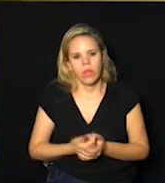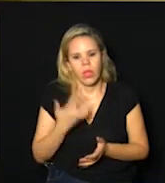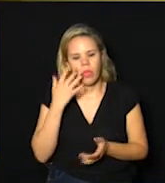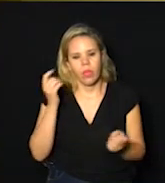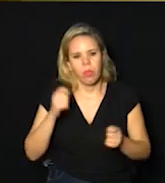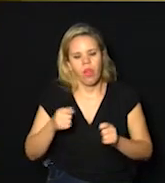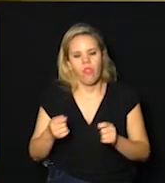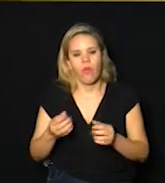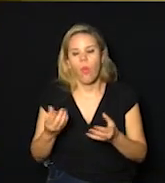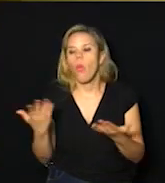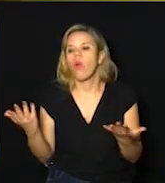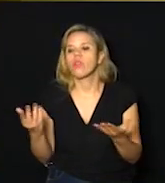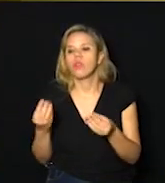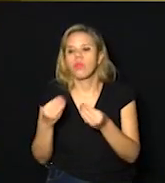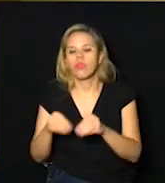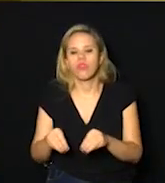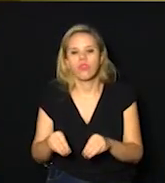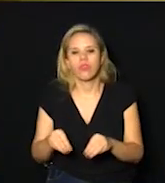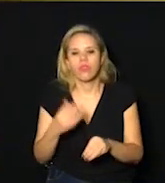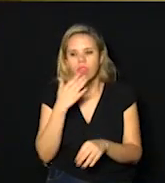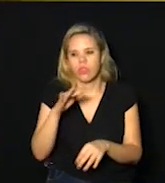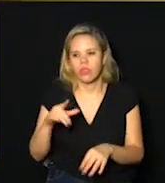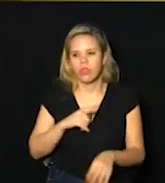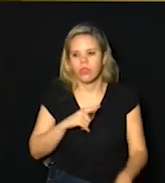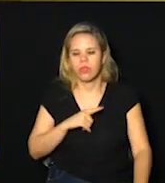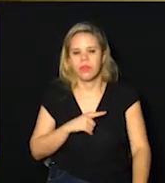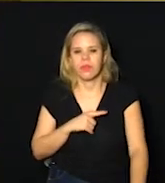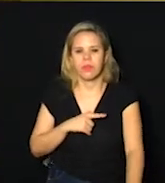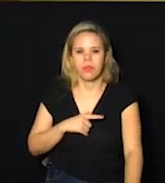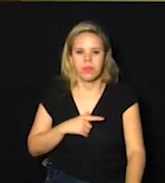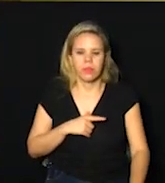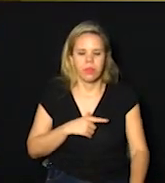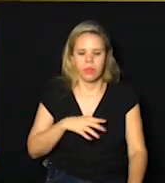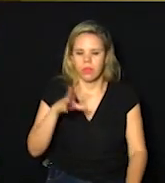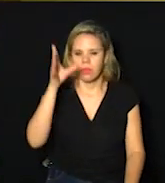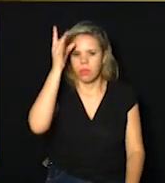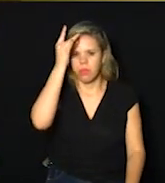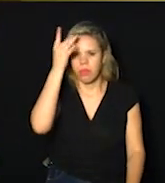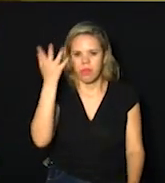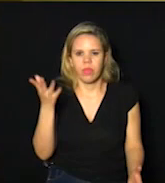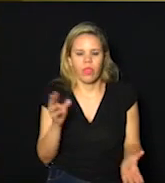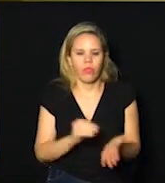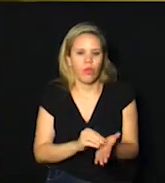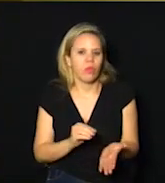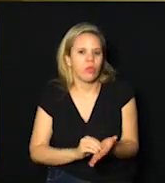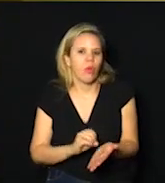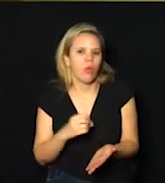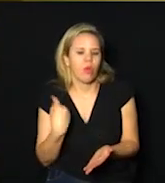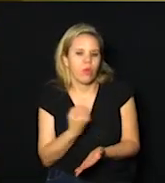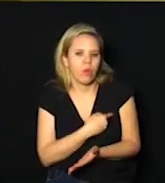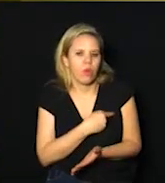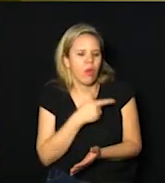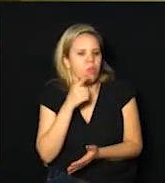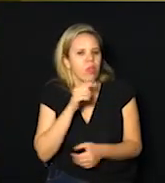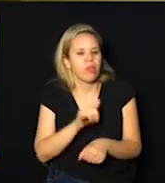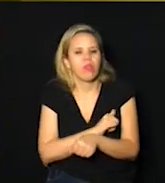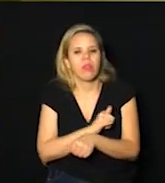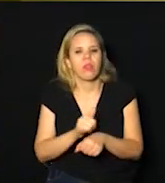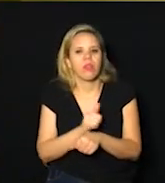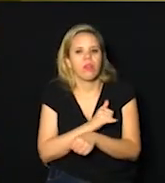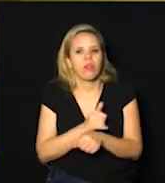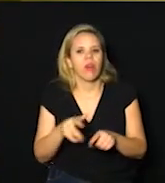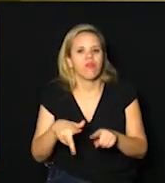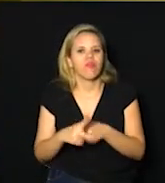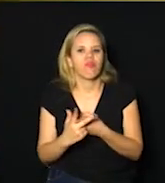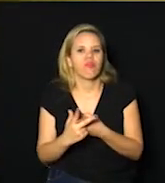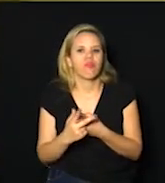possíveis prejuízos que nossas crianças tiveram na aprendizagem, para nós recuperarmos isso, né?